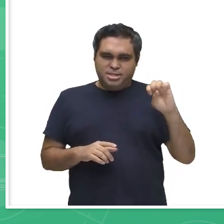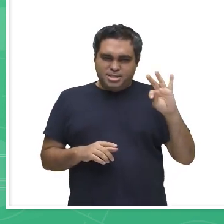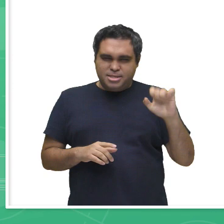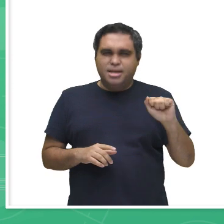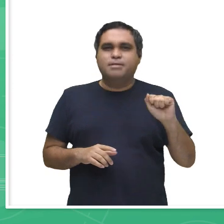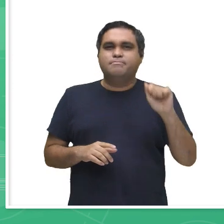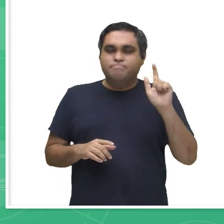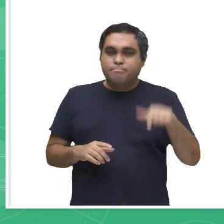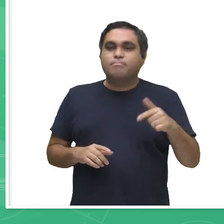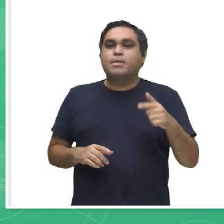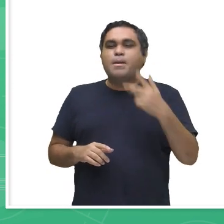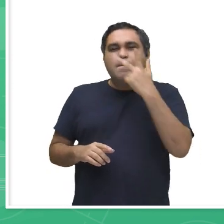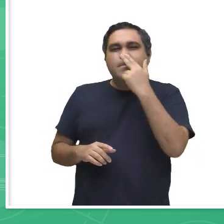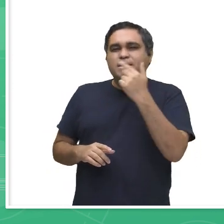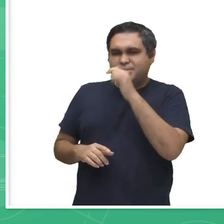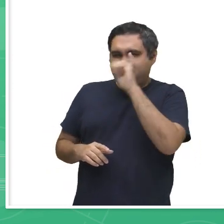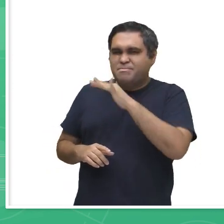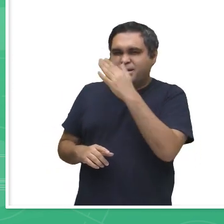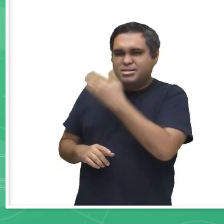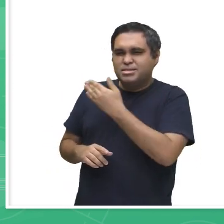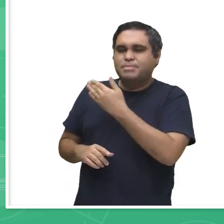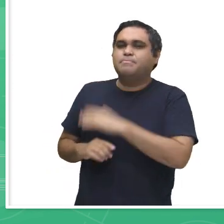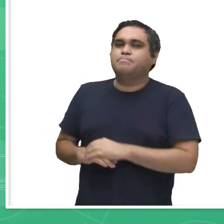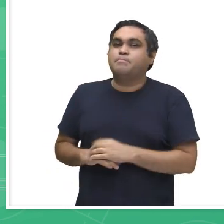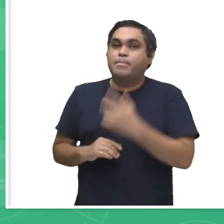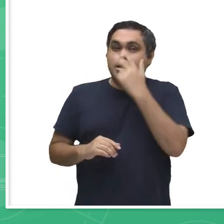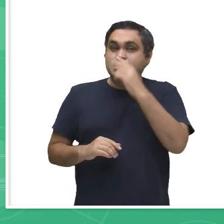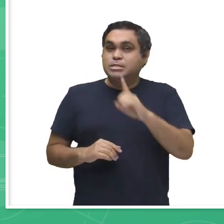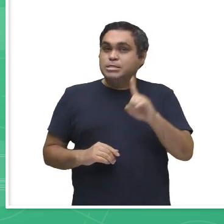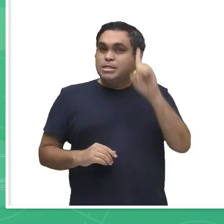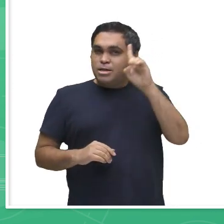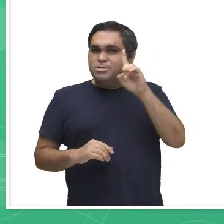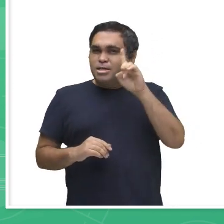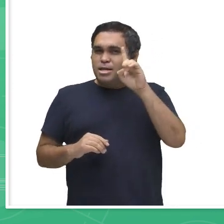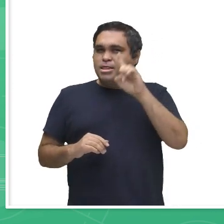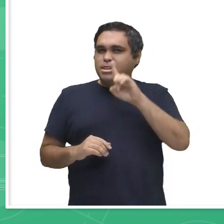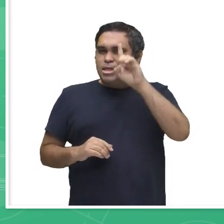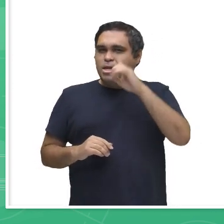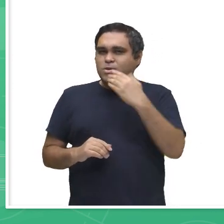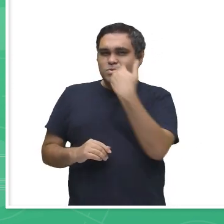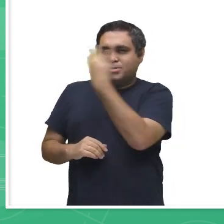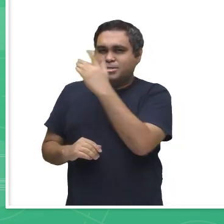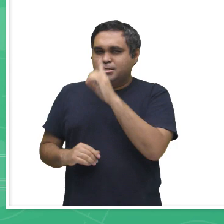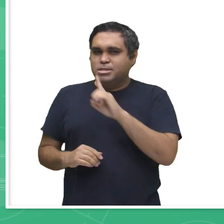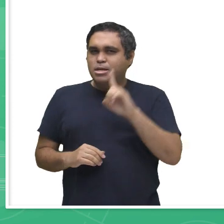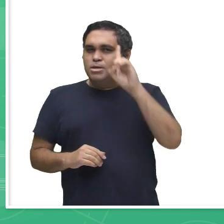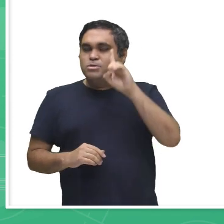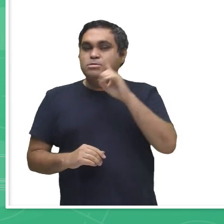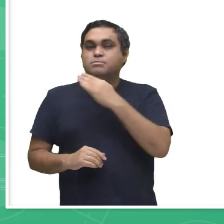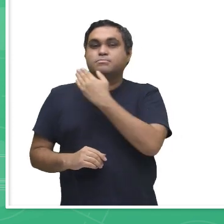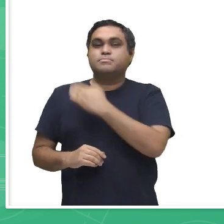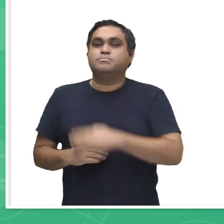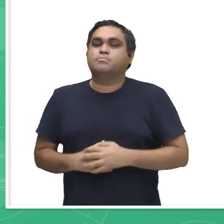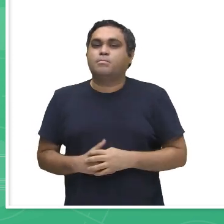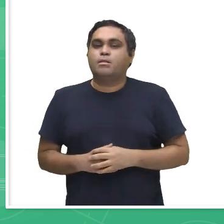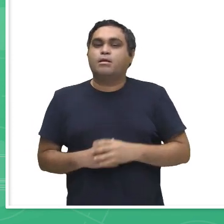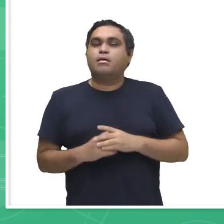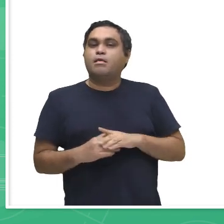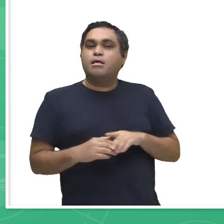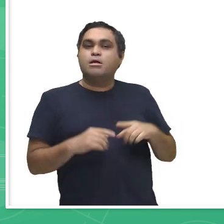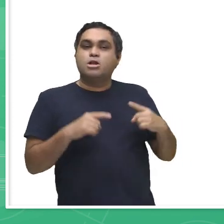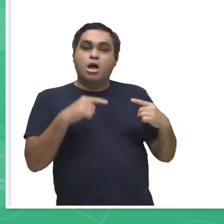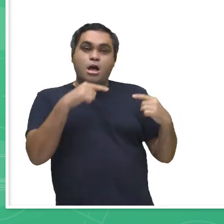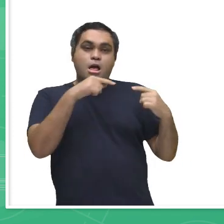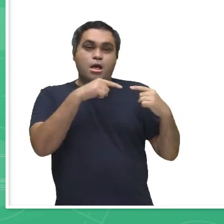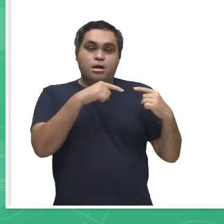Parece que Deus está dizendo assim, sigo no dedo do homem, né? Tocando no